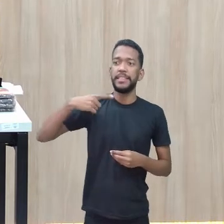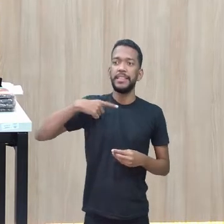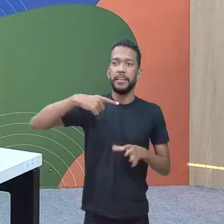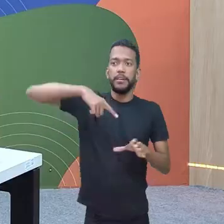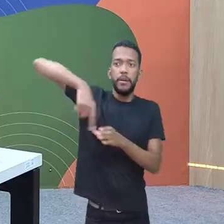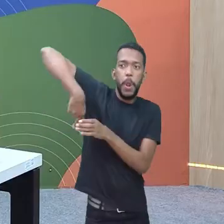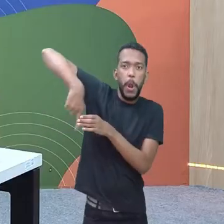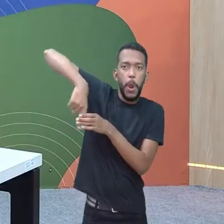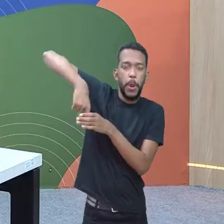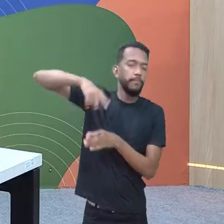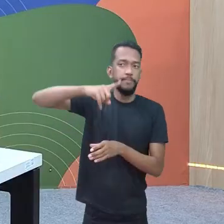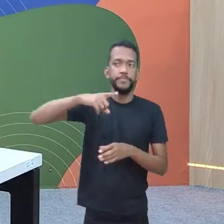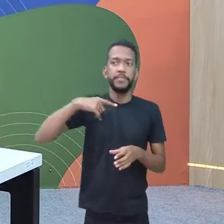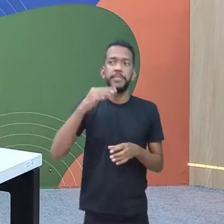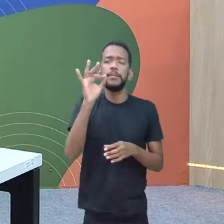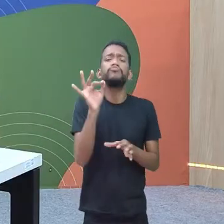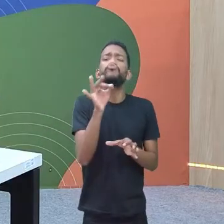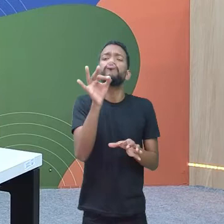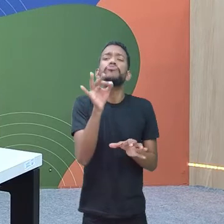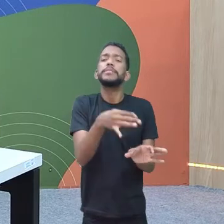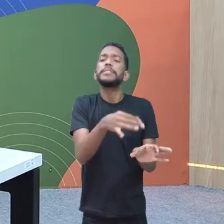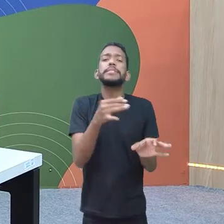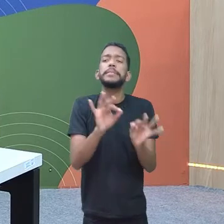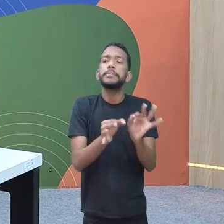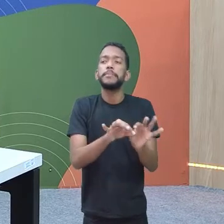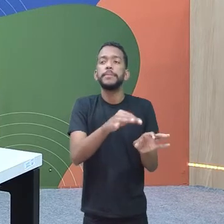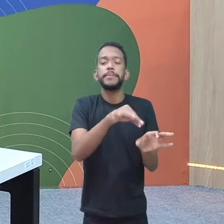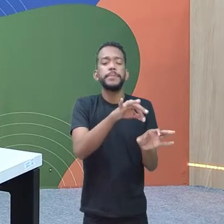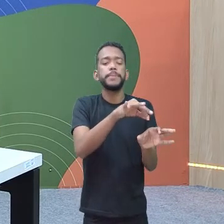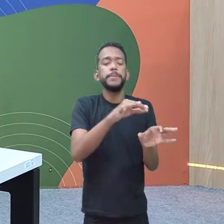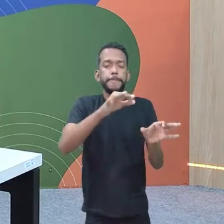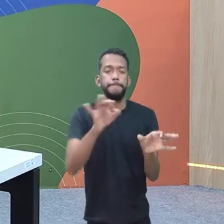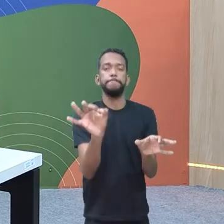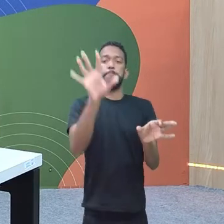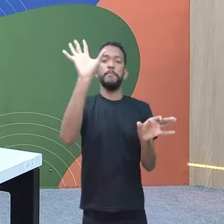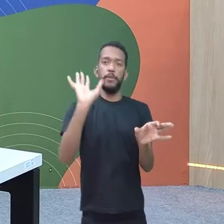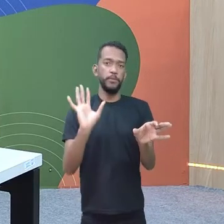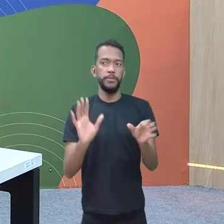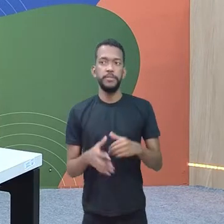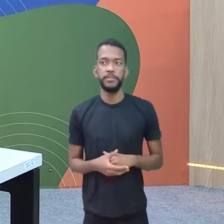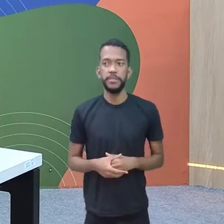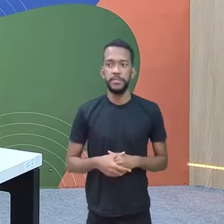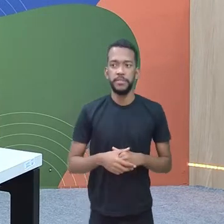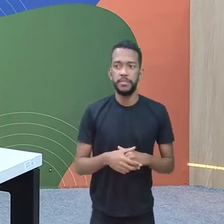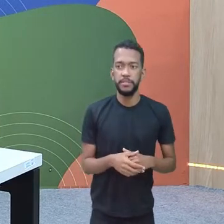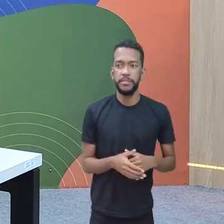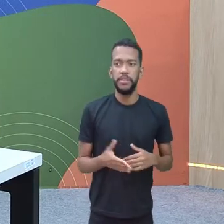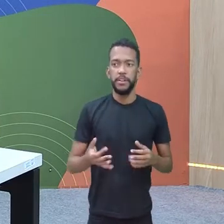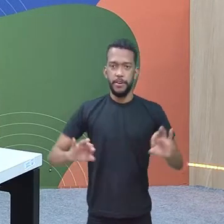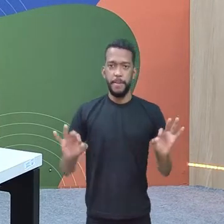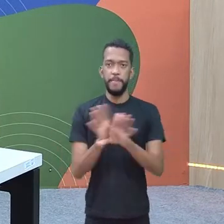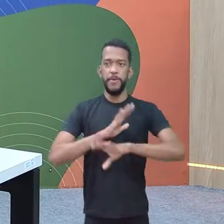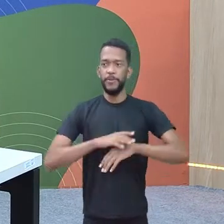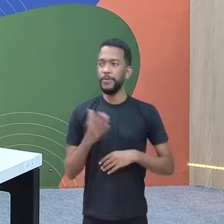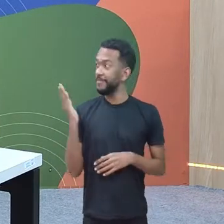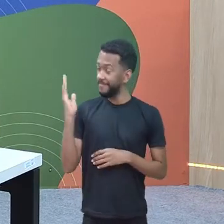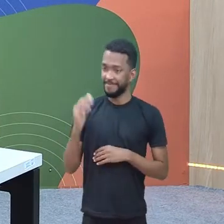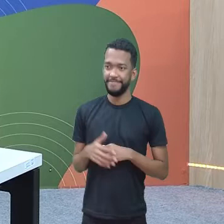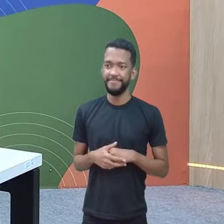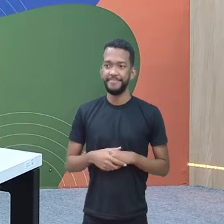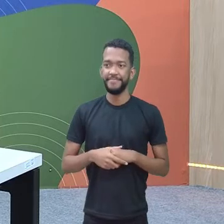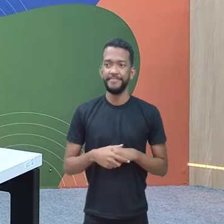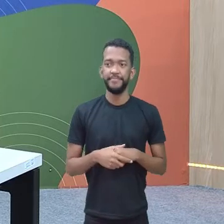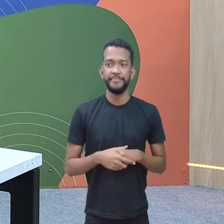usar aqui um palitinho. E aí vai completar a nossa observação. Porque é